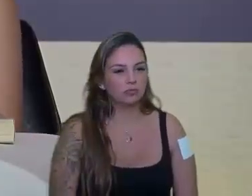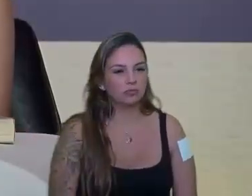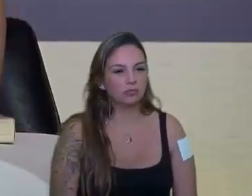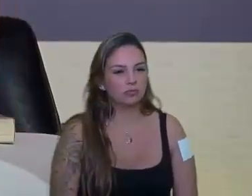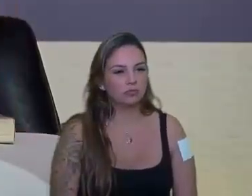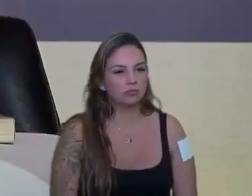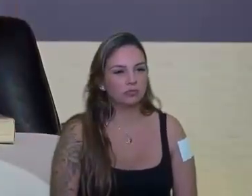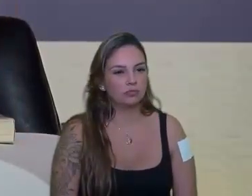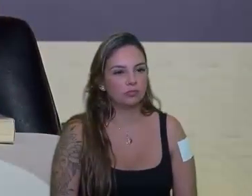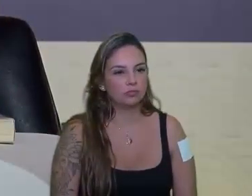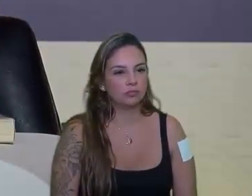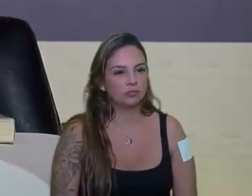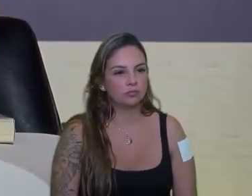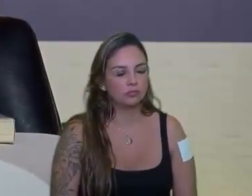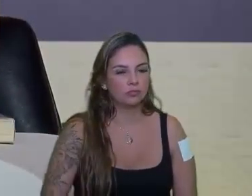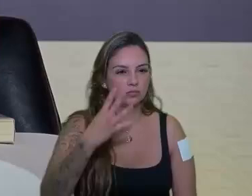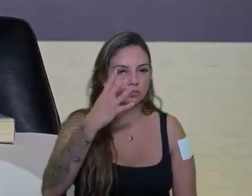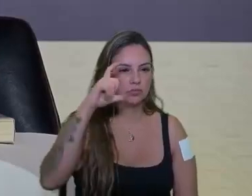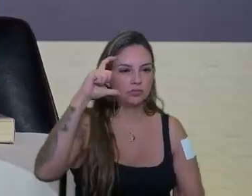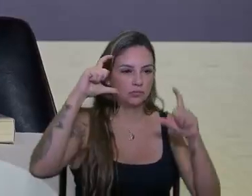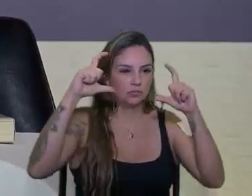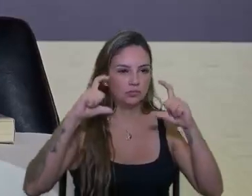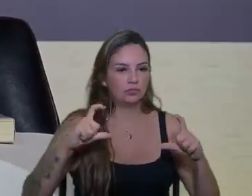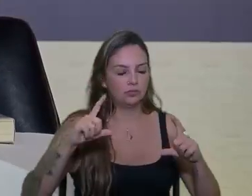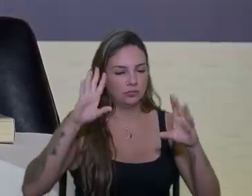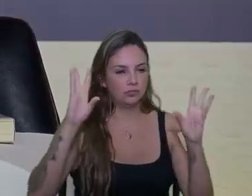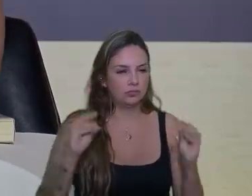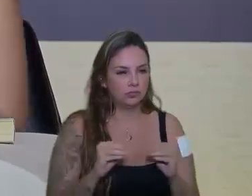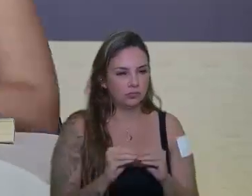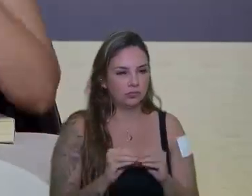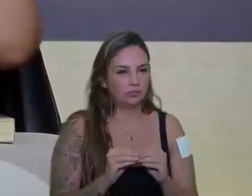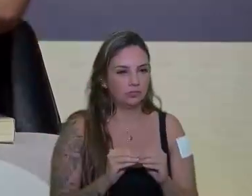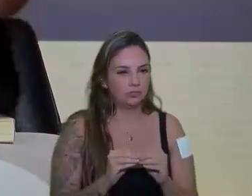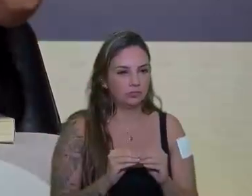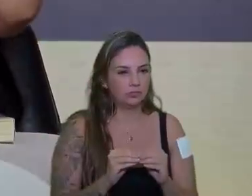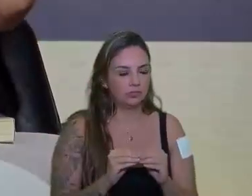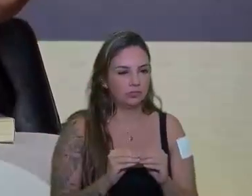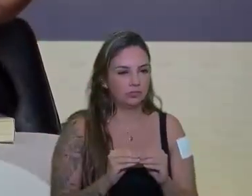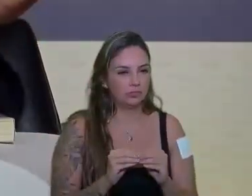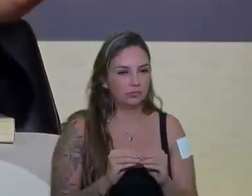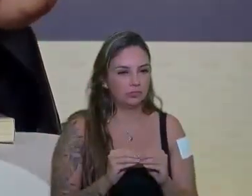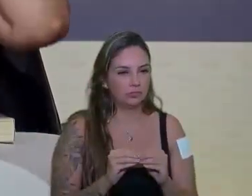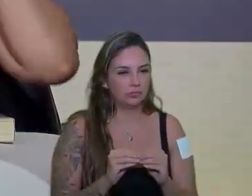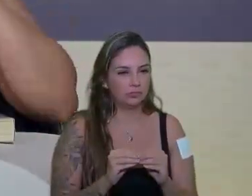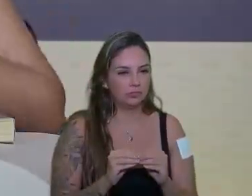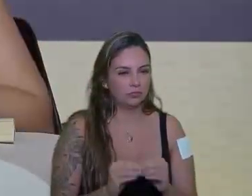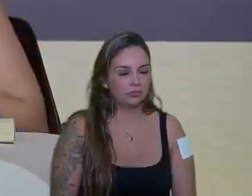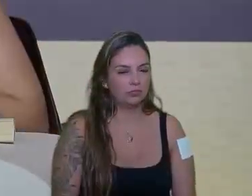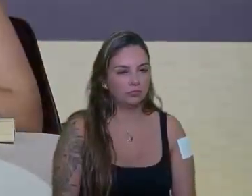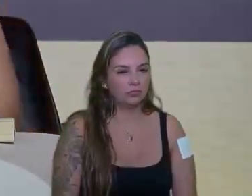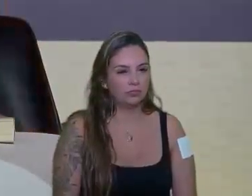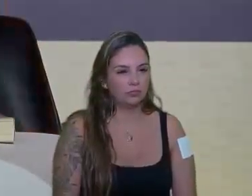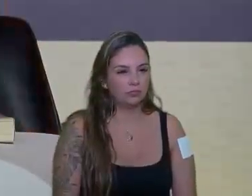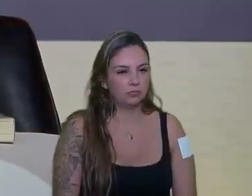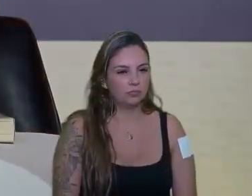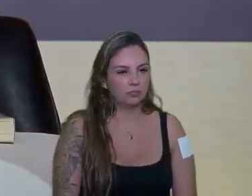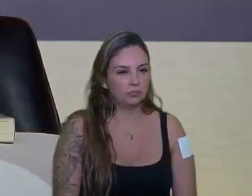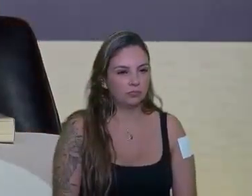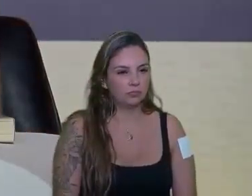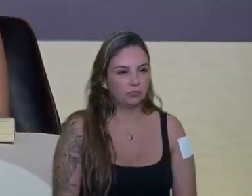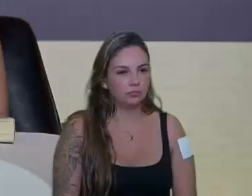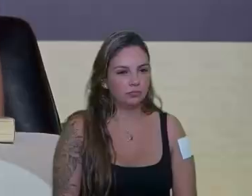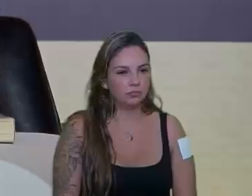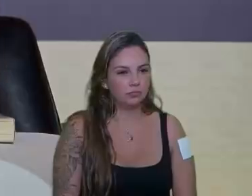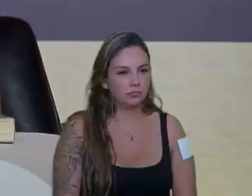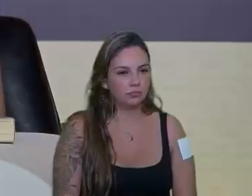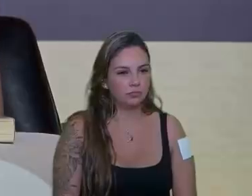já era 4 parágrafos e a conclusão que tem que ter enfim, é aquela coisa, né? Um formato muito específico.